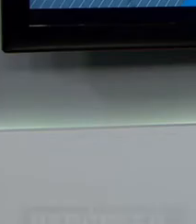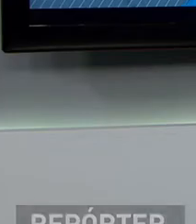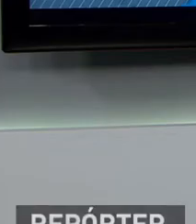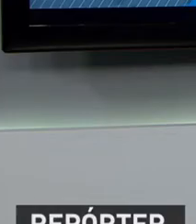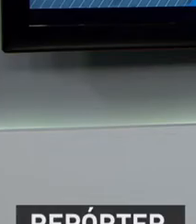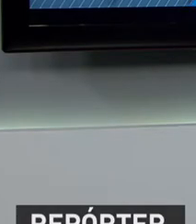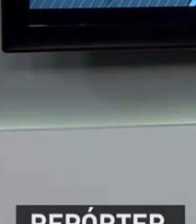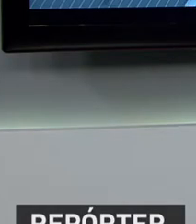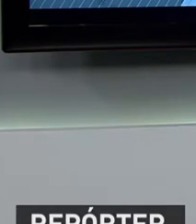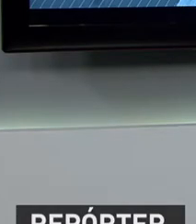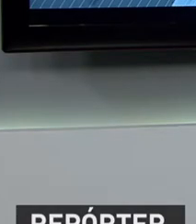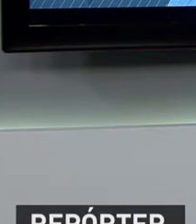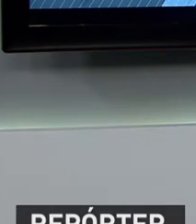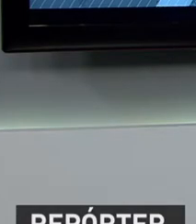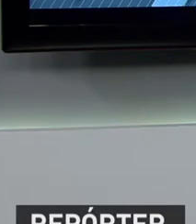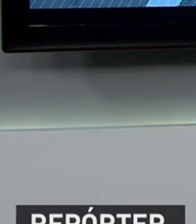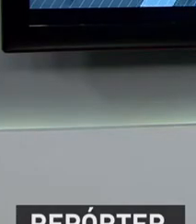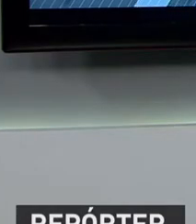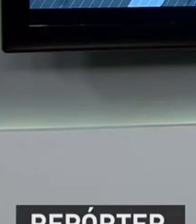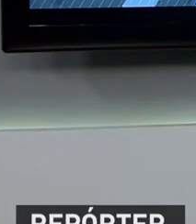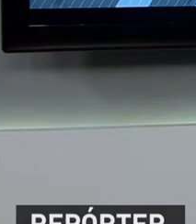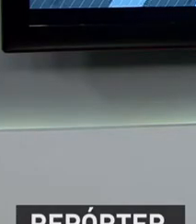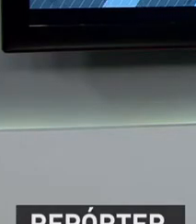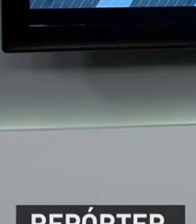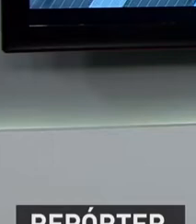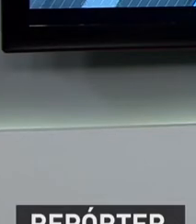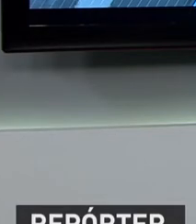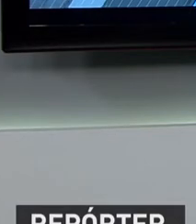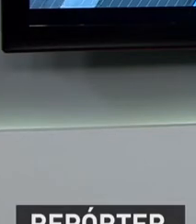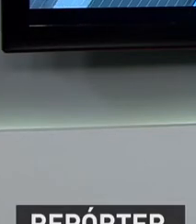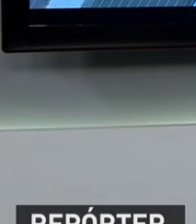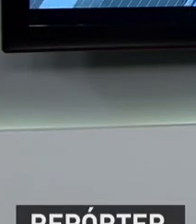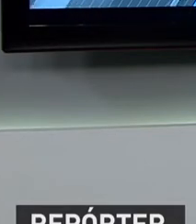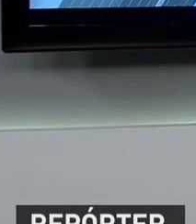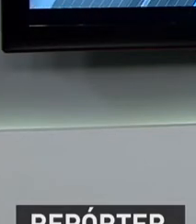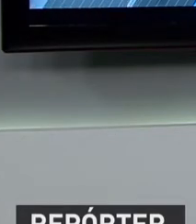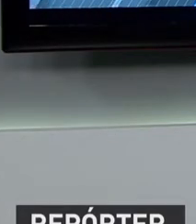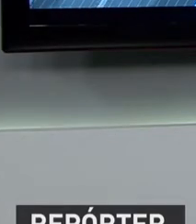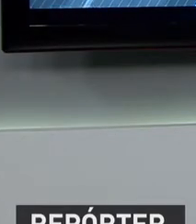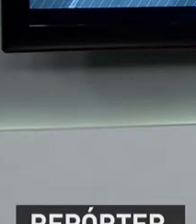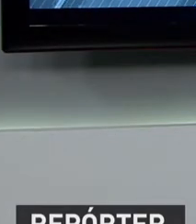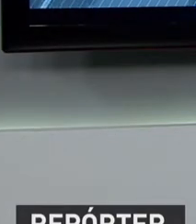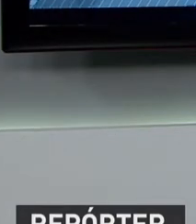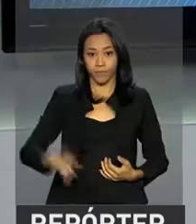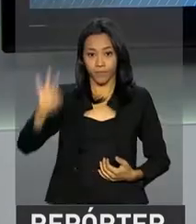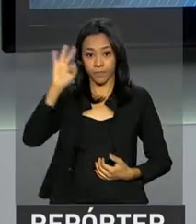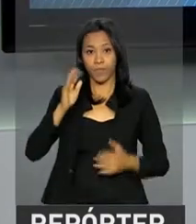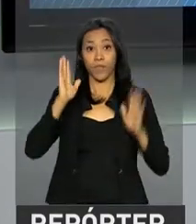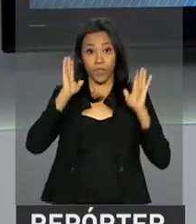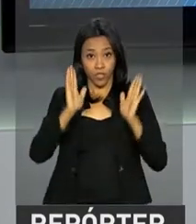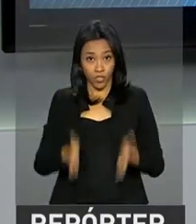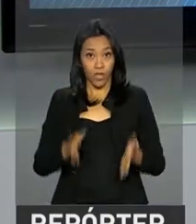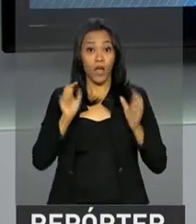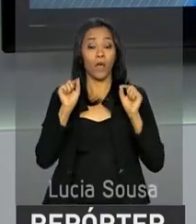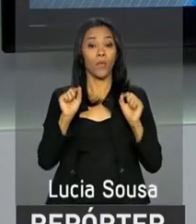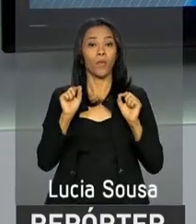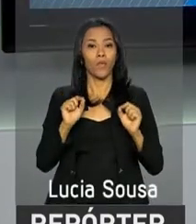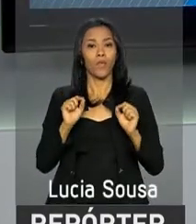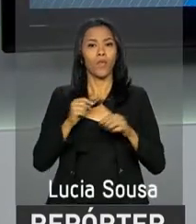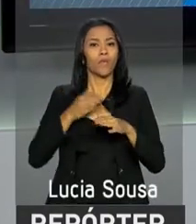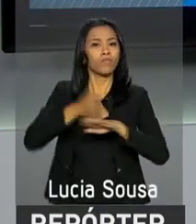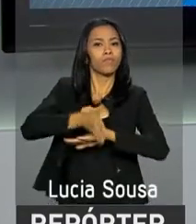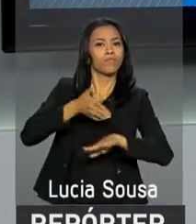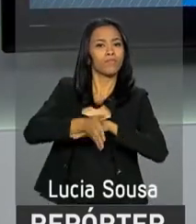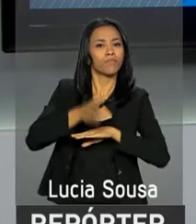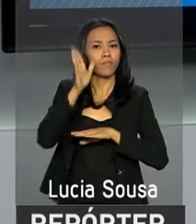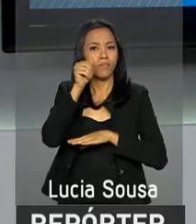o la no ar mais uma edição do repórter nbr com as notícias do governo federal já está disponível para consulta o